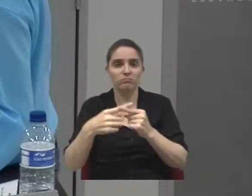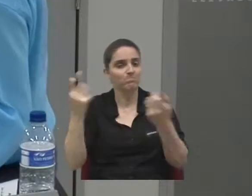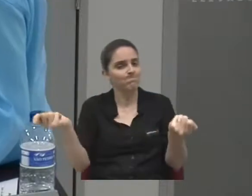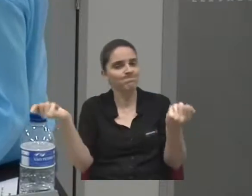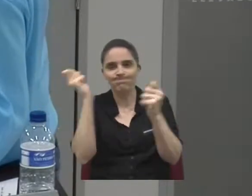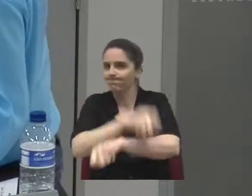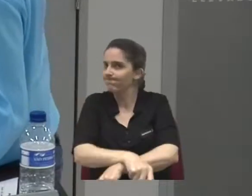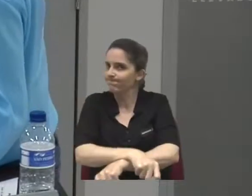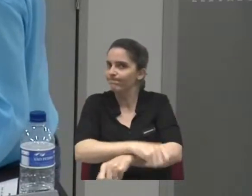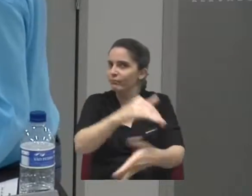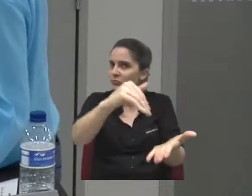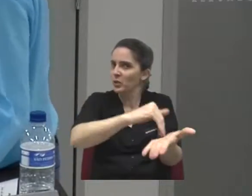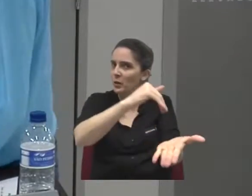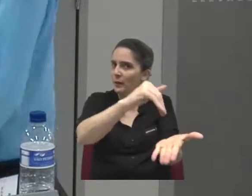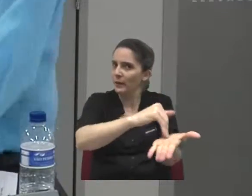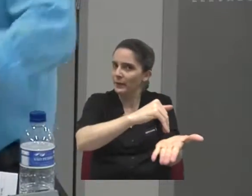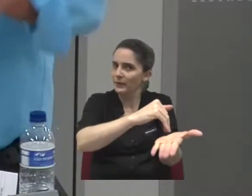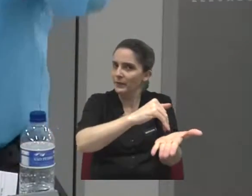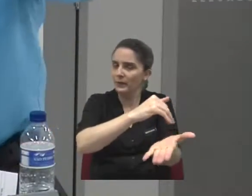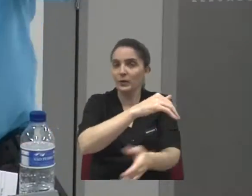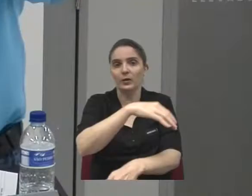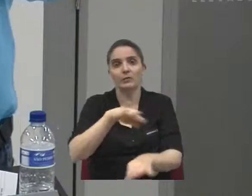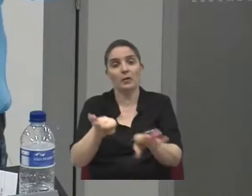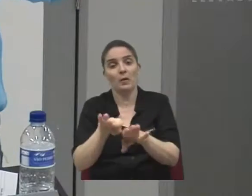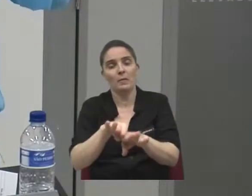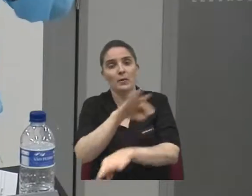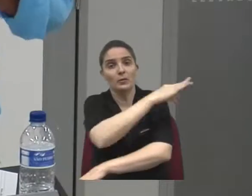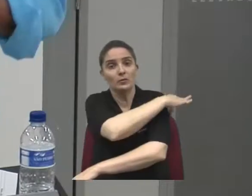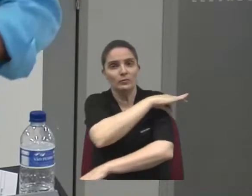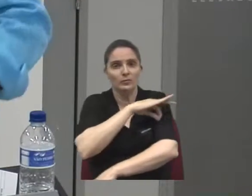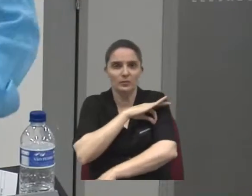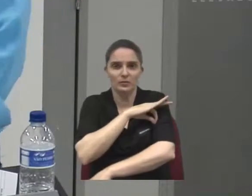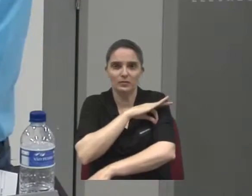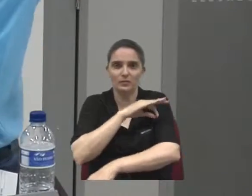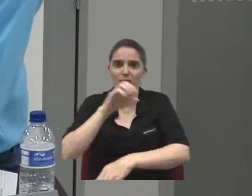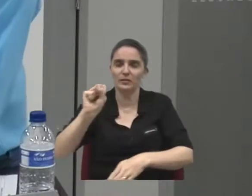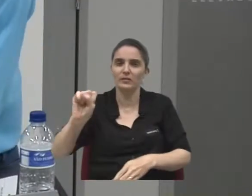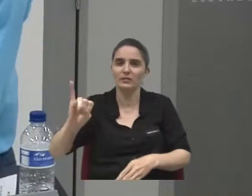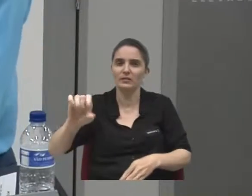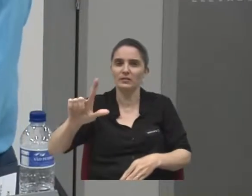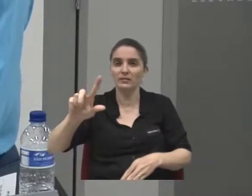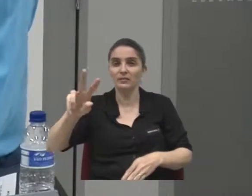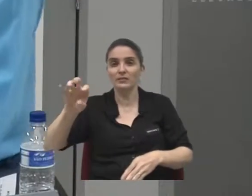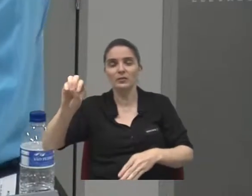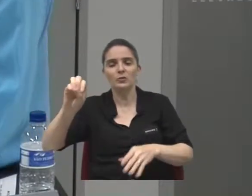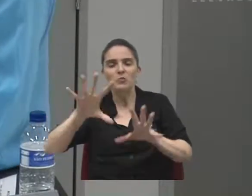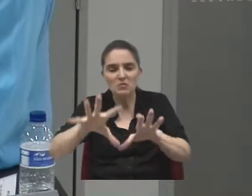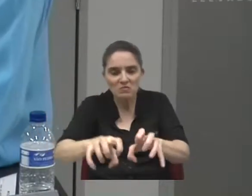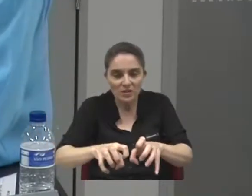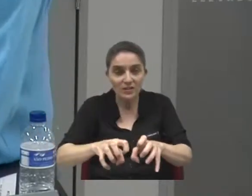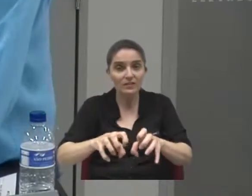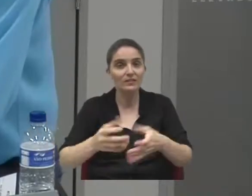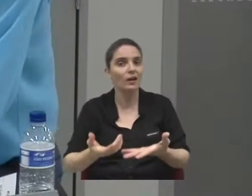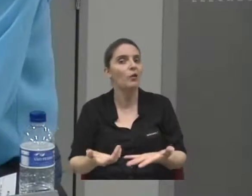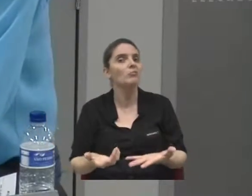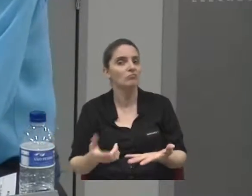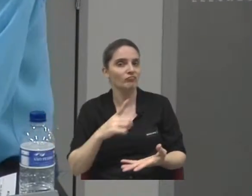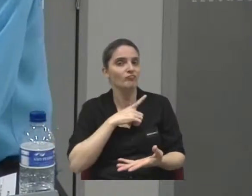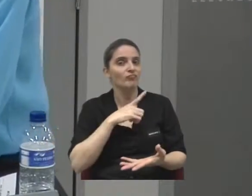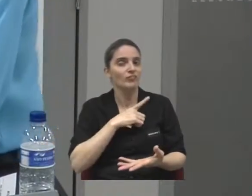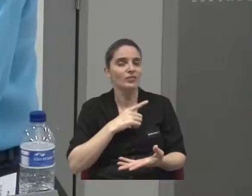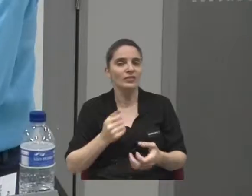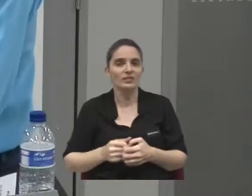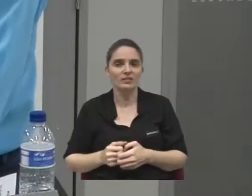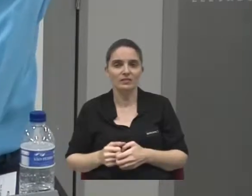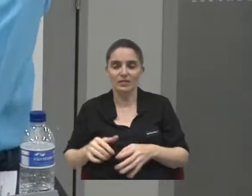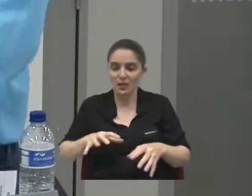do prefeito Silvio, que era a invasão aqui embaixo, na frente, onde tem o Distrito Industrial.